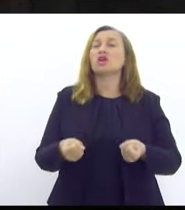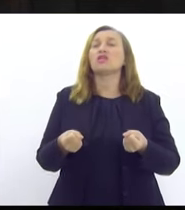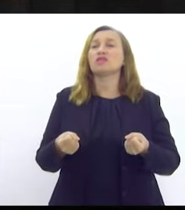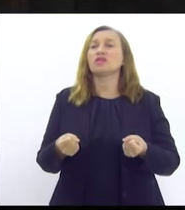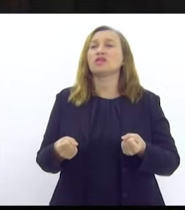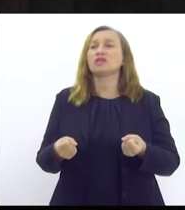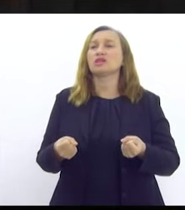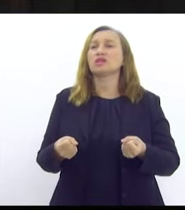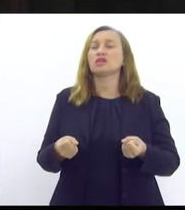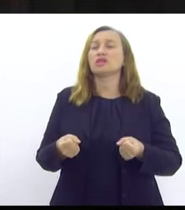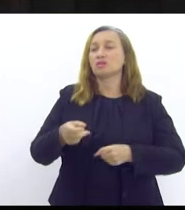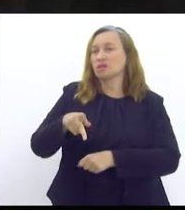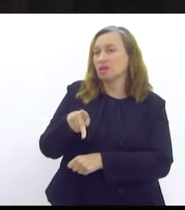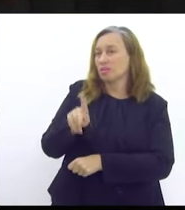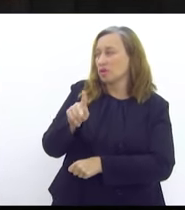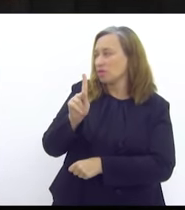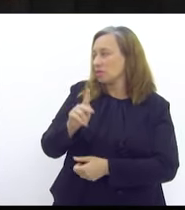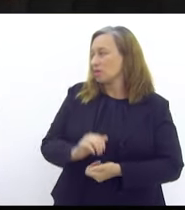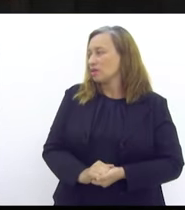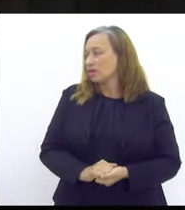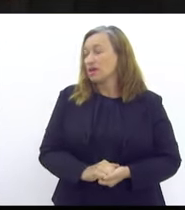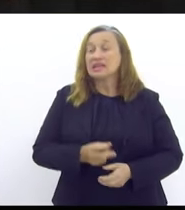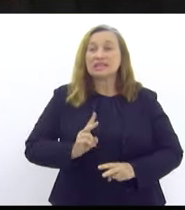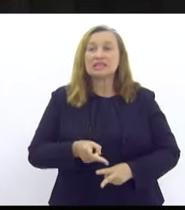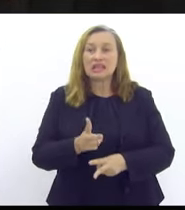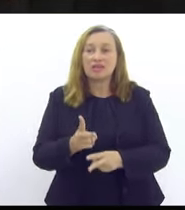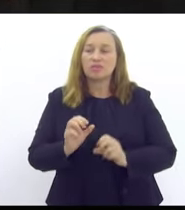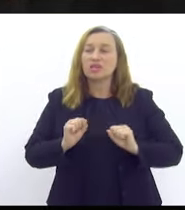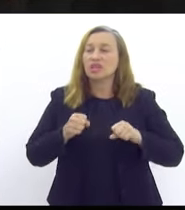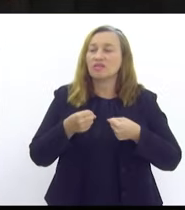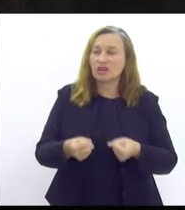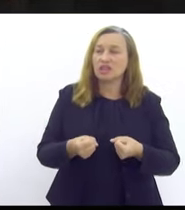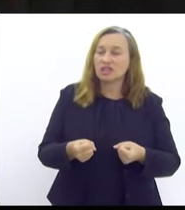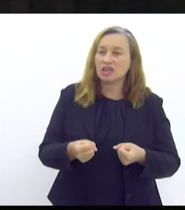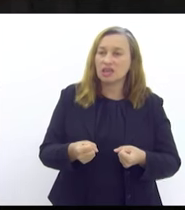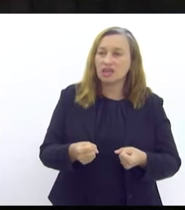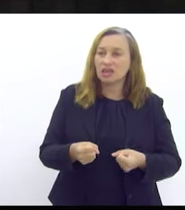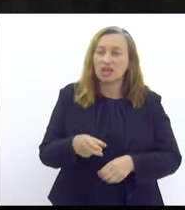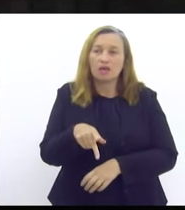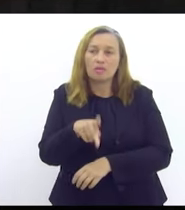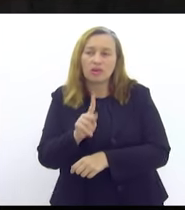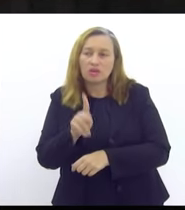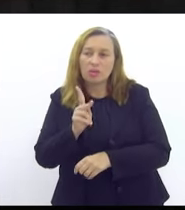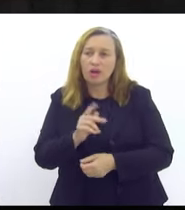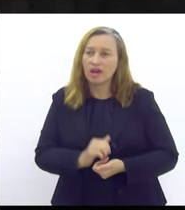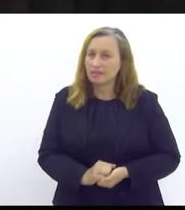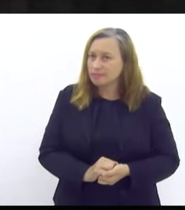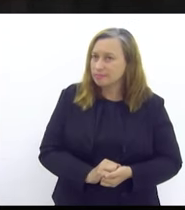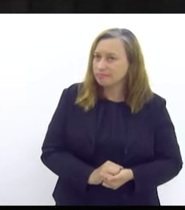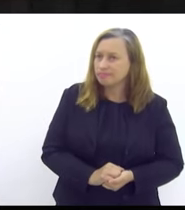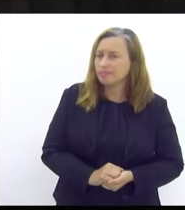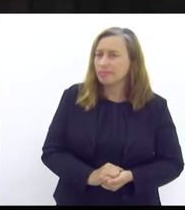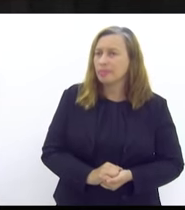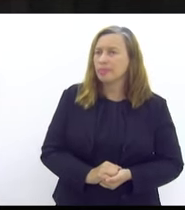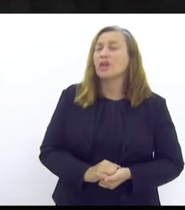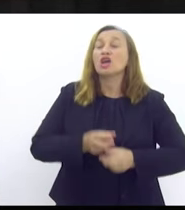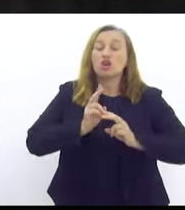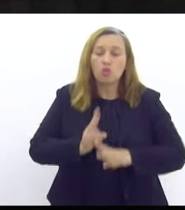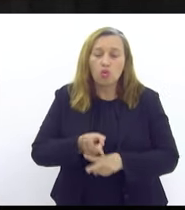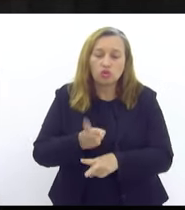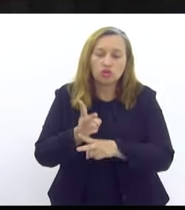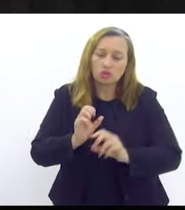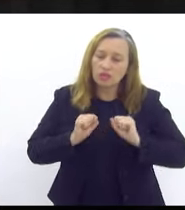da Petrobras. Sempre defendi Petrobras estatal. E continuarei